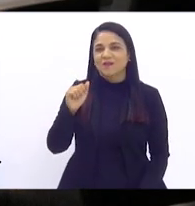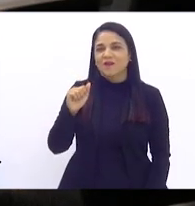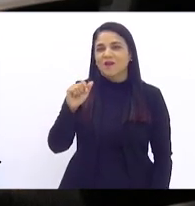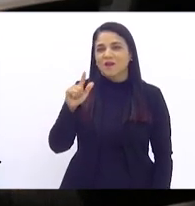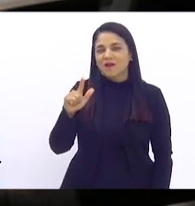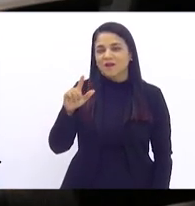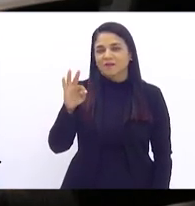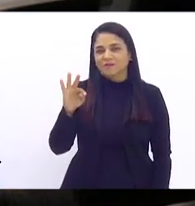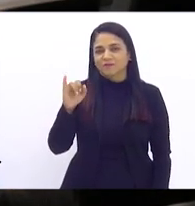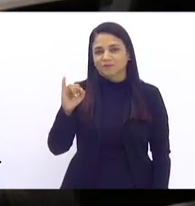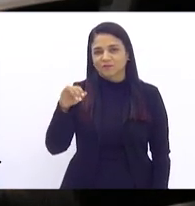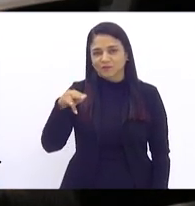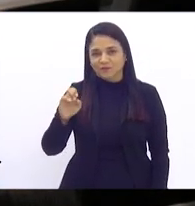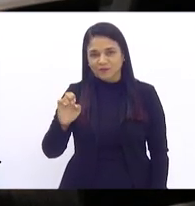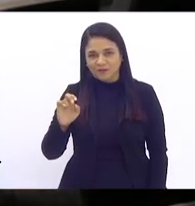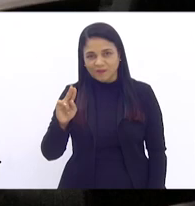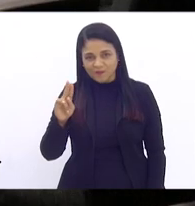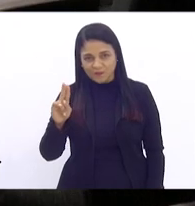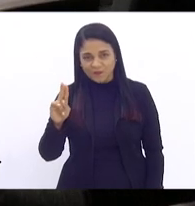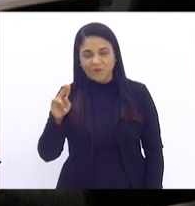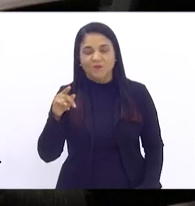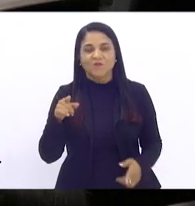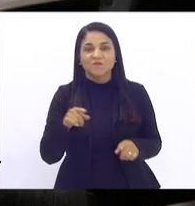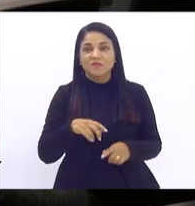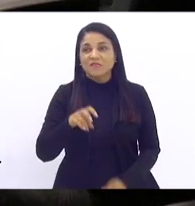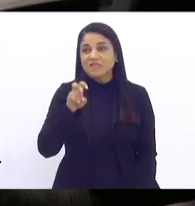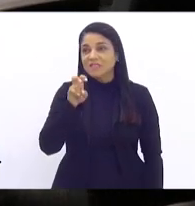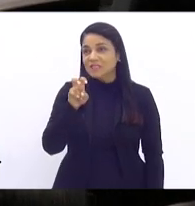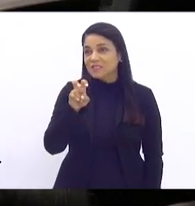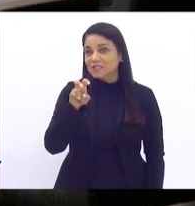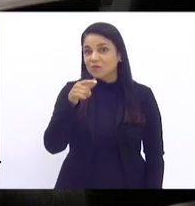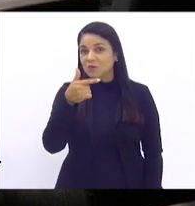aniversariante lá Foi festa grande em Brasília